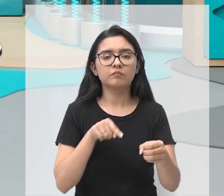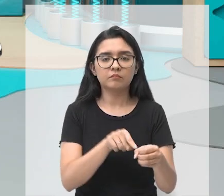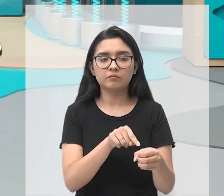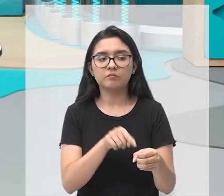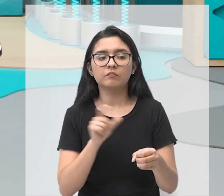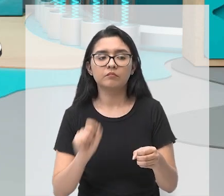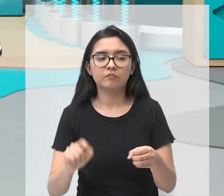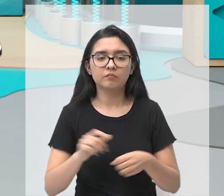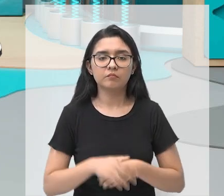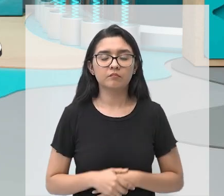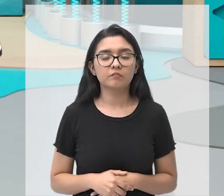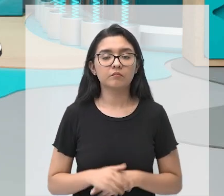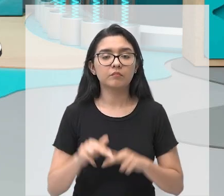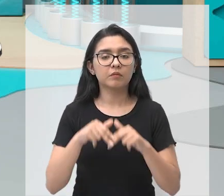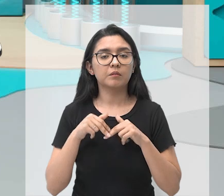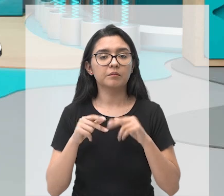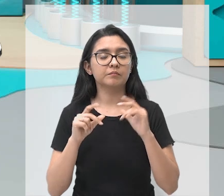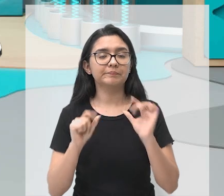porque